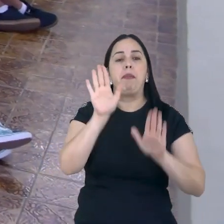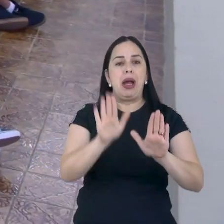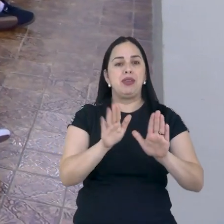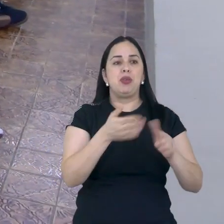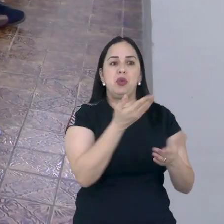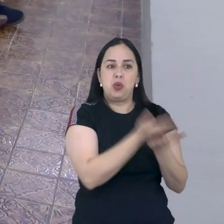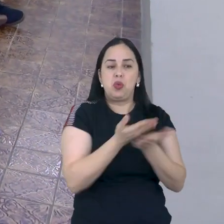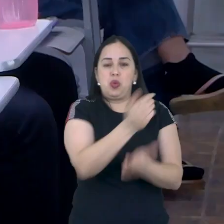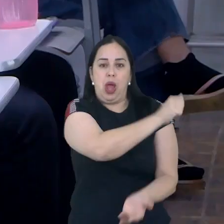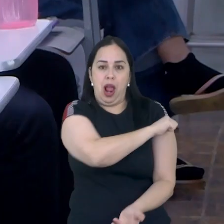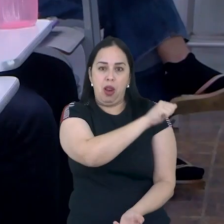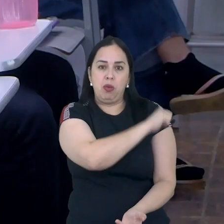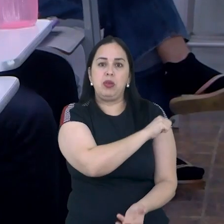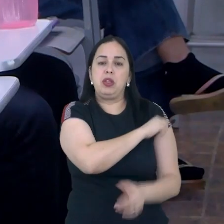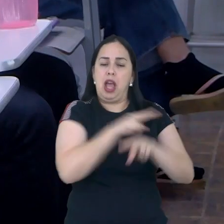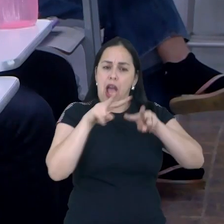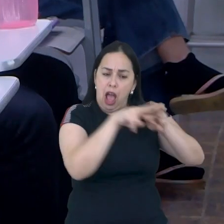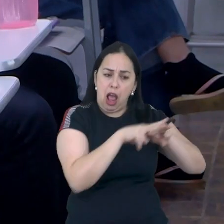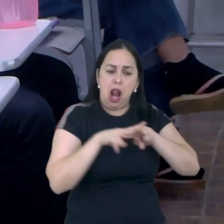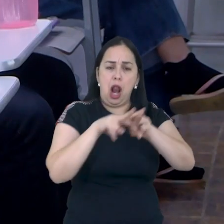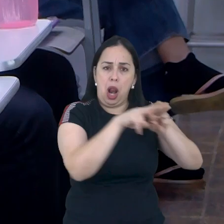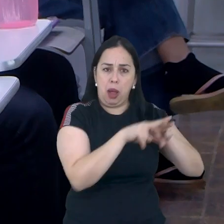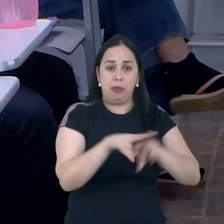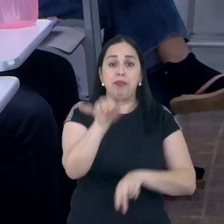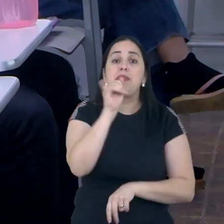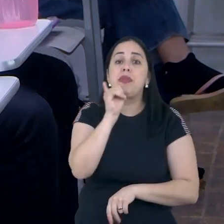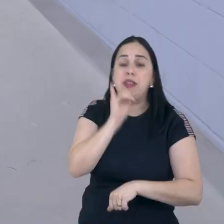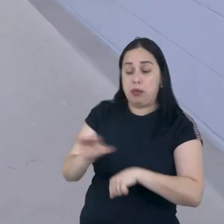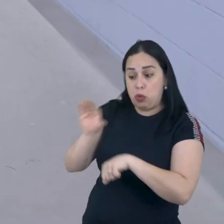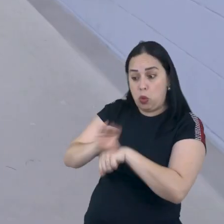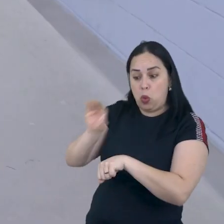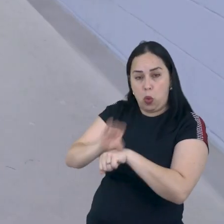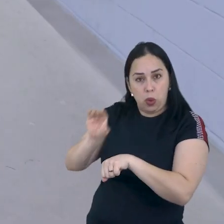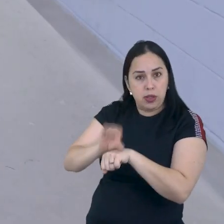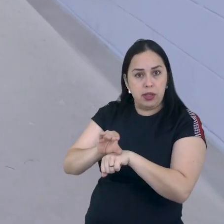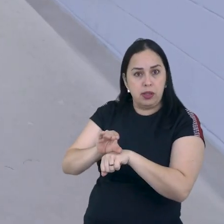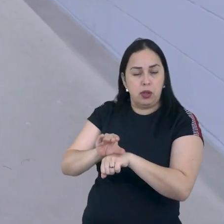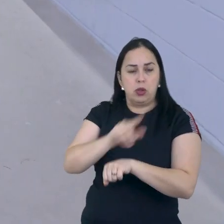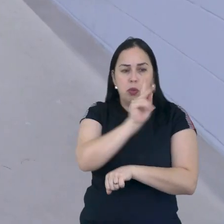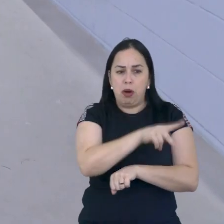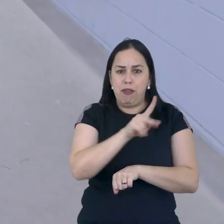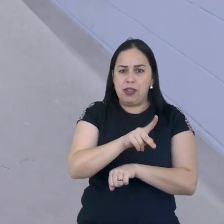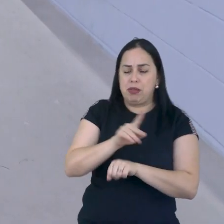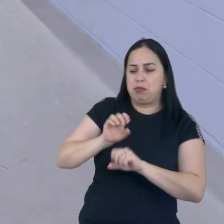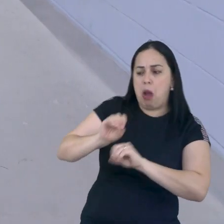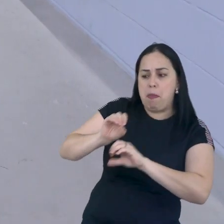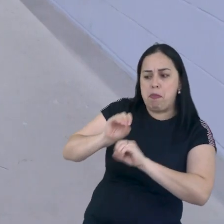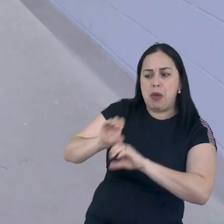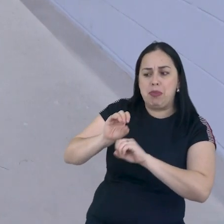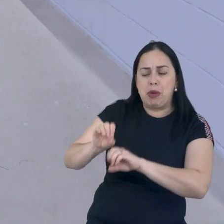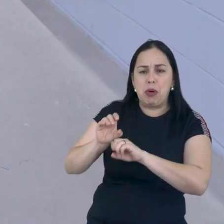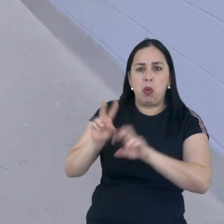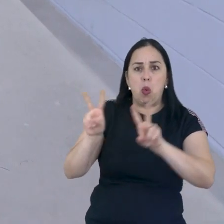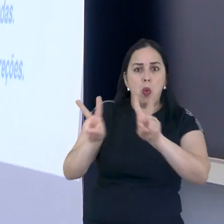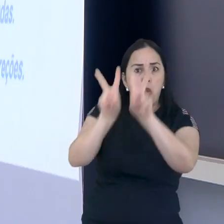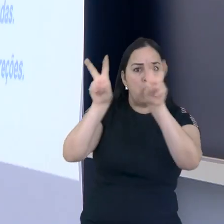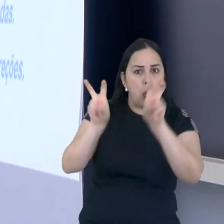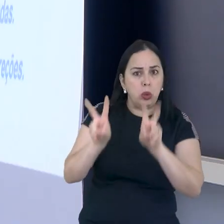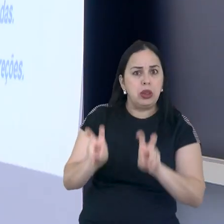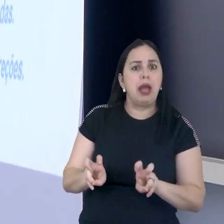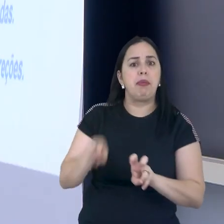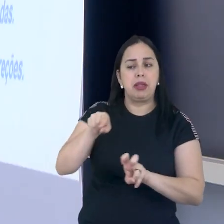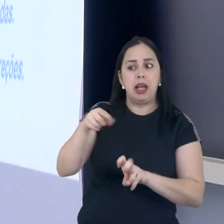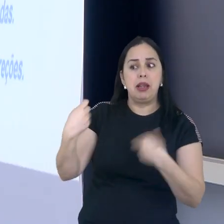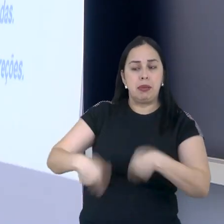os estudantes se esforçam para revisar o conteúdo aprendido ao longo do ano. Nesse cursinho preparatório, os professores elaboram aulas com